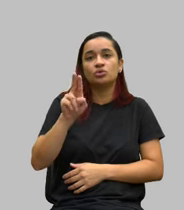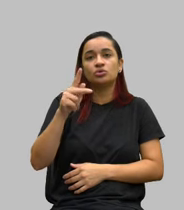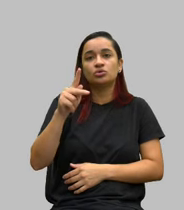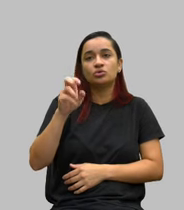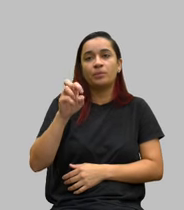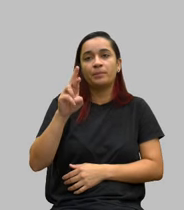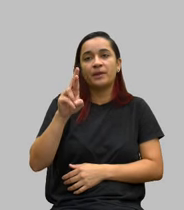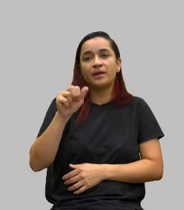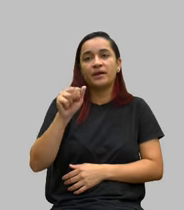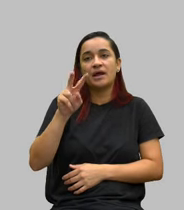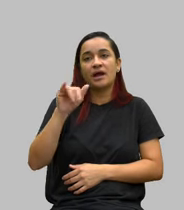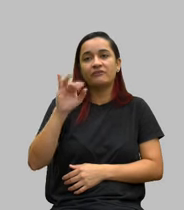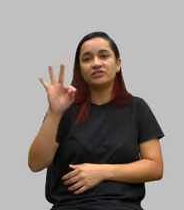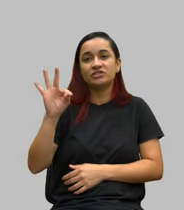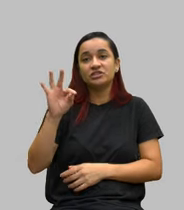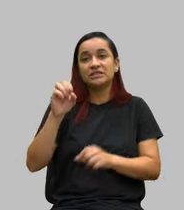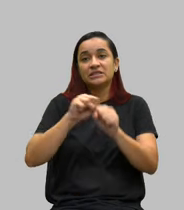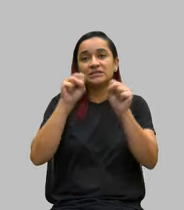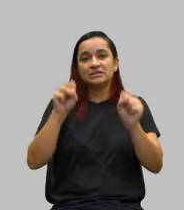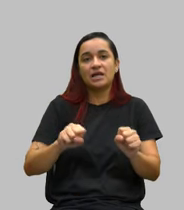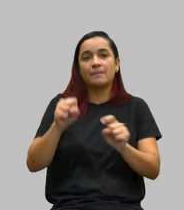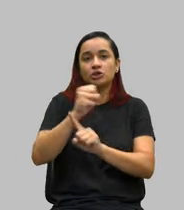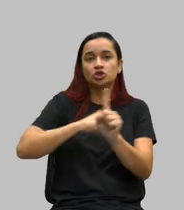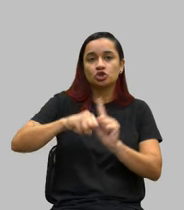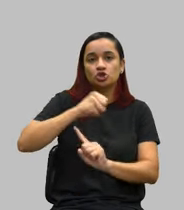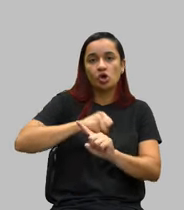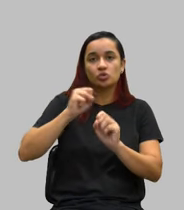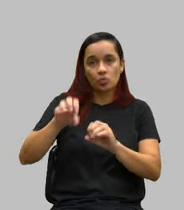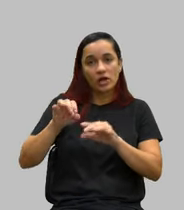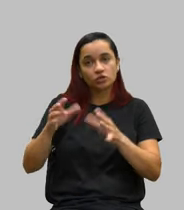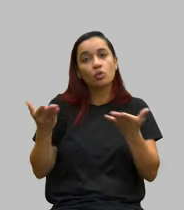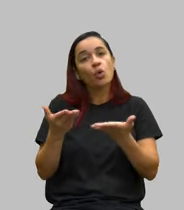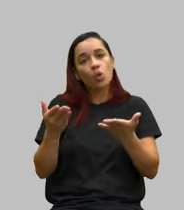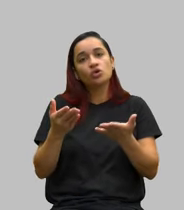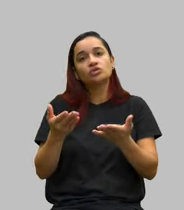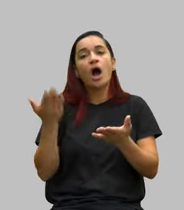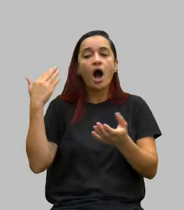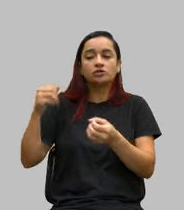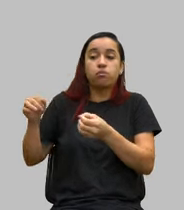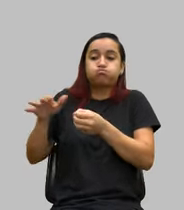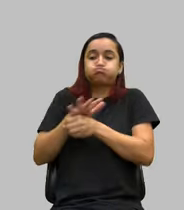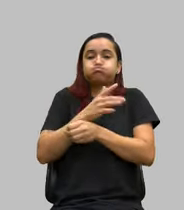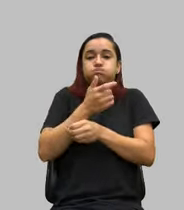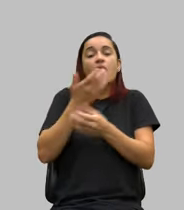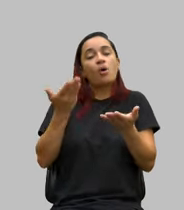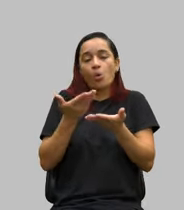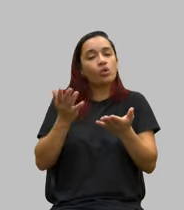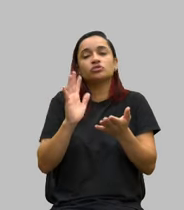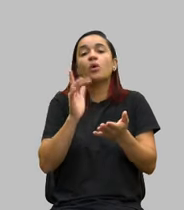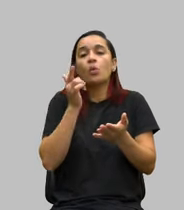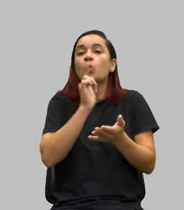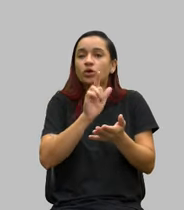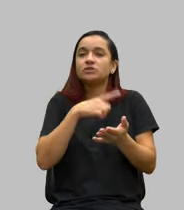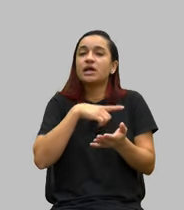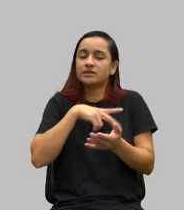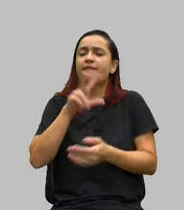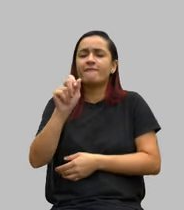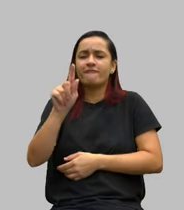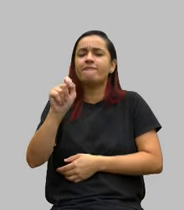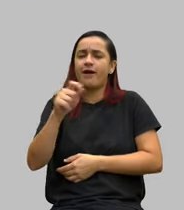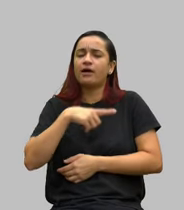socioeducativo acabou aquele tempo que nós tínhamos uma superlotação no sistema socioeducativo hoje nós nós temos vagas